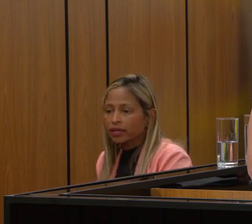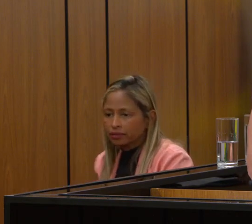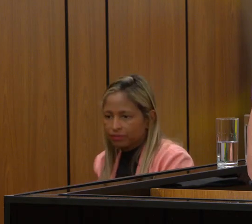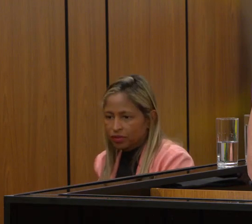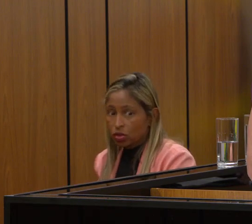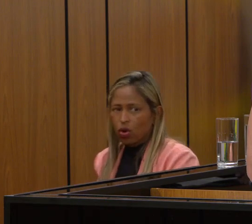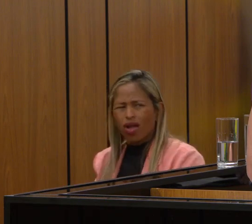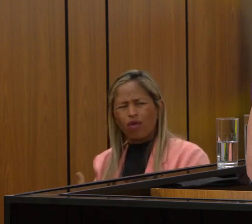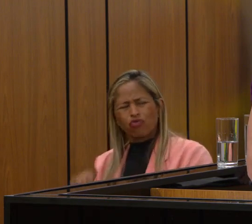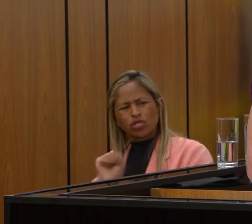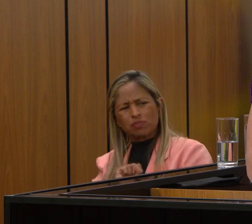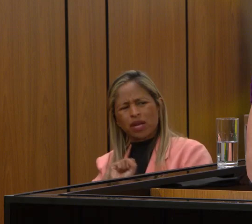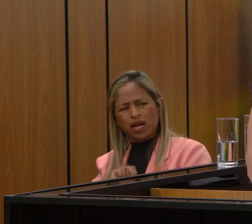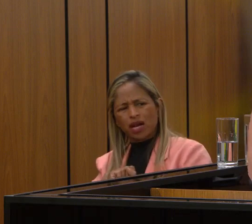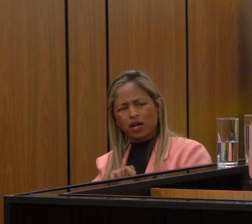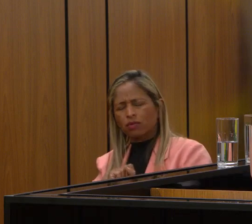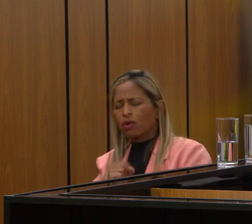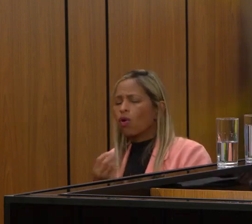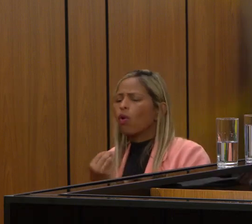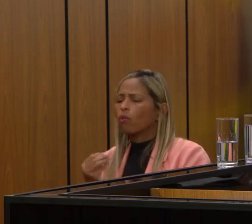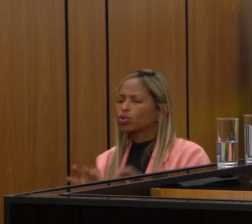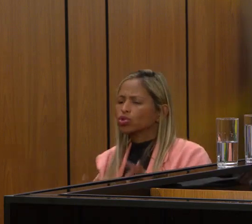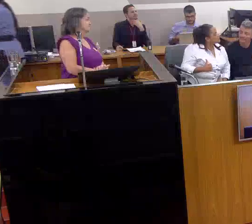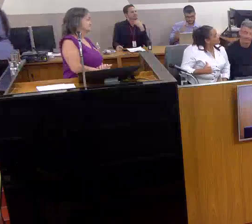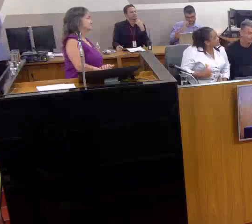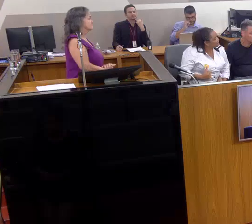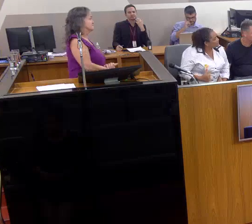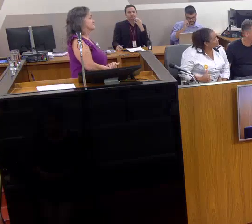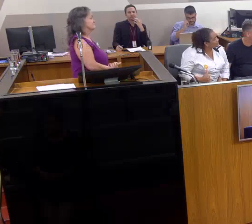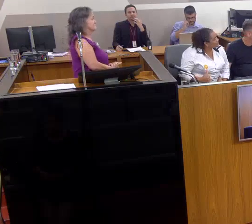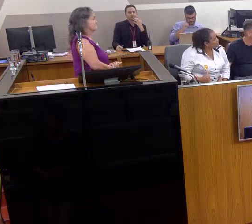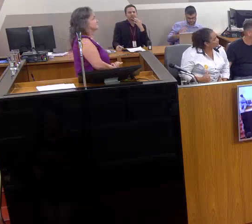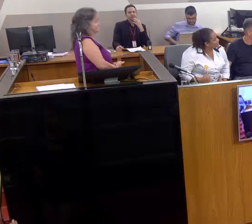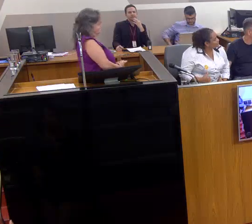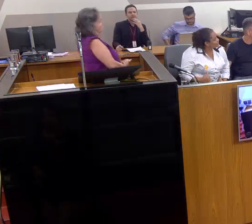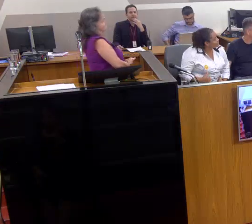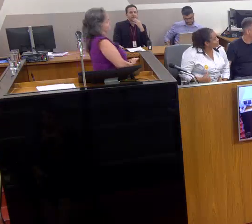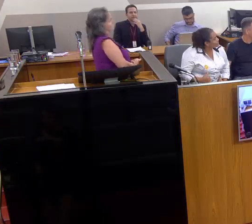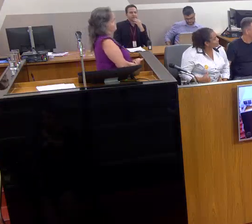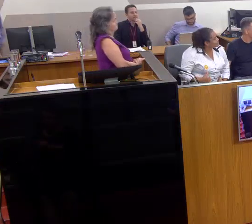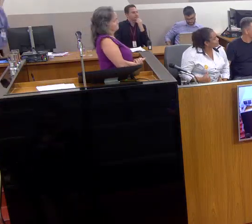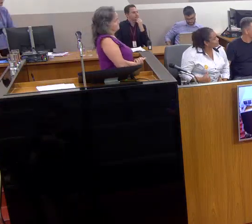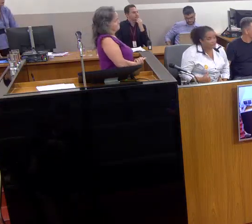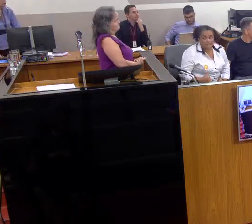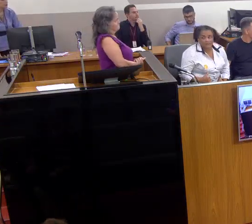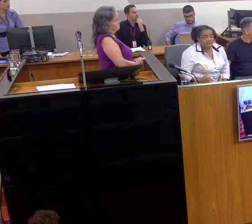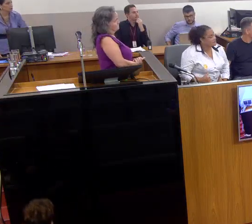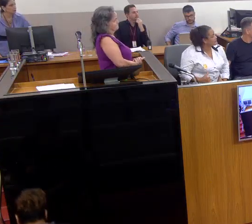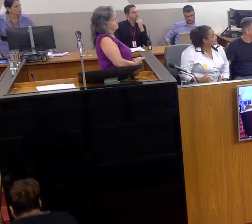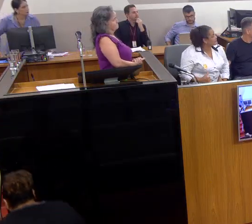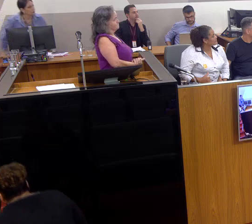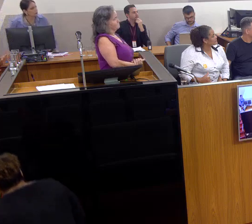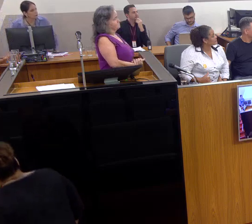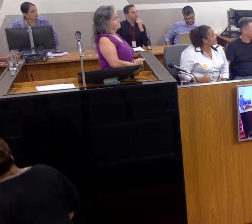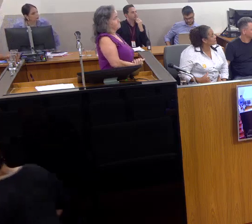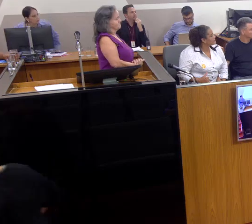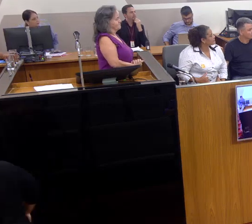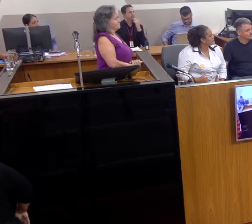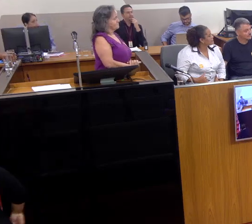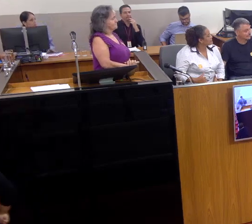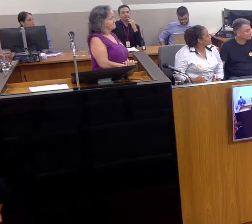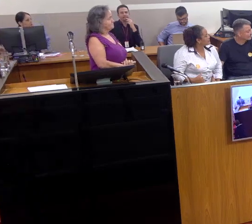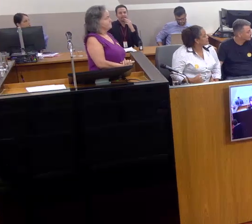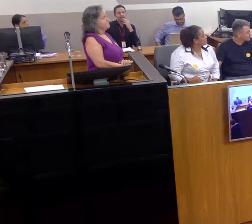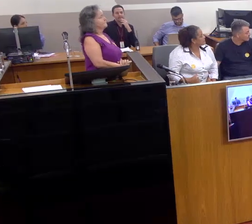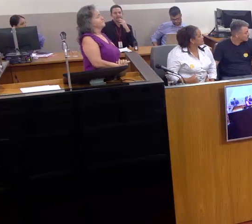aguardando justiça a senhora Palmira a senhora concluiu então a senhora deixa o questionamento que a gente vai pedir